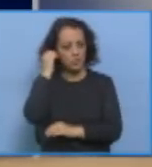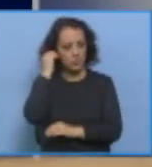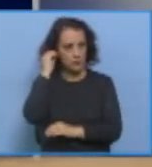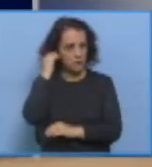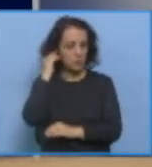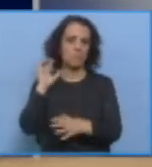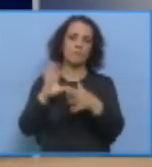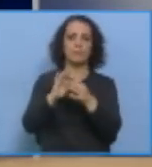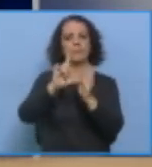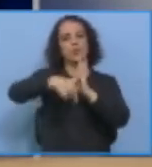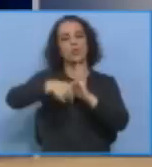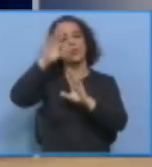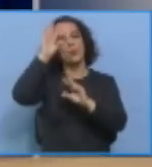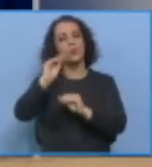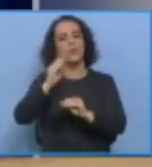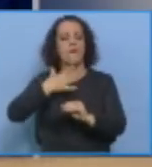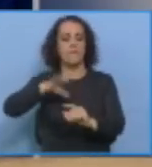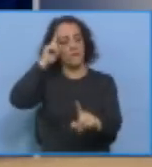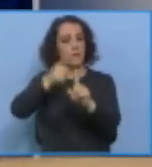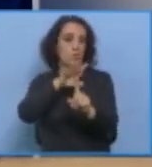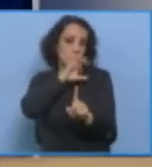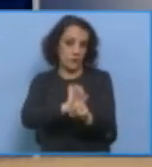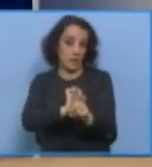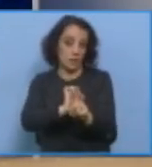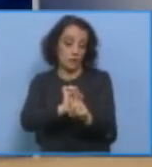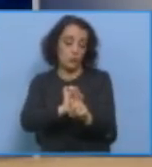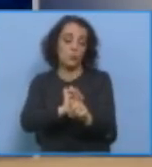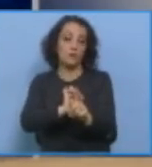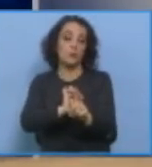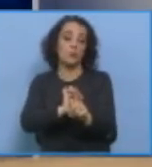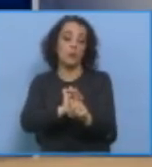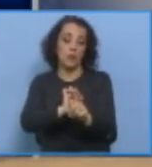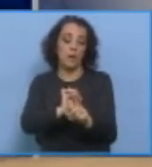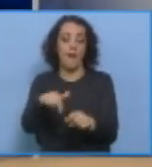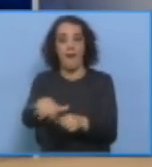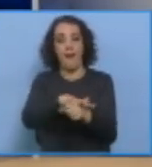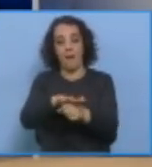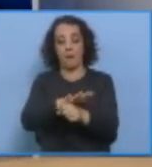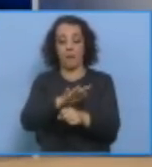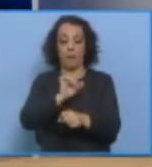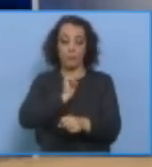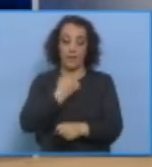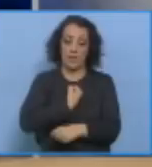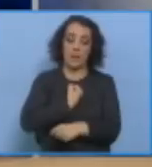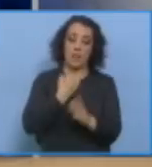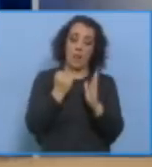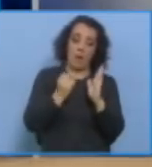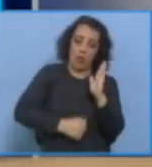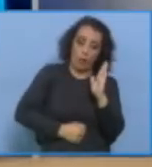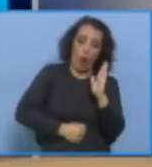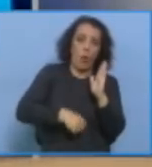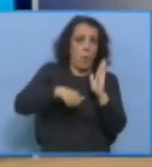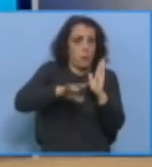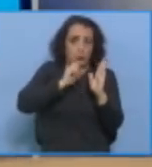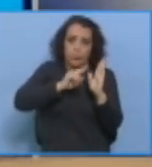de projeto educativo que pretendem para os seus filhos, também neste enquadramento connosco, nesta matriz de identidade católica, mas que pode passar por uma